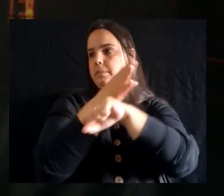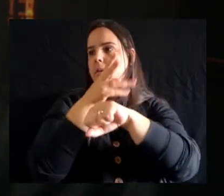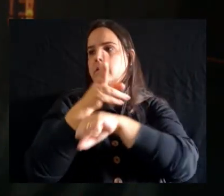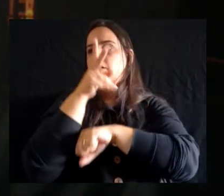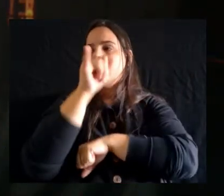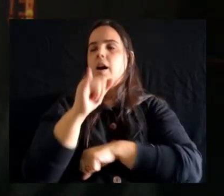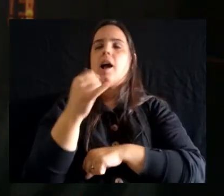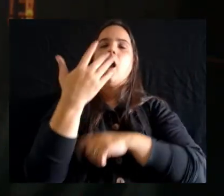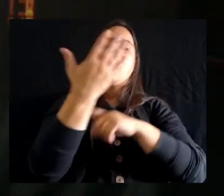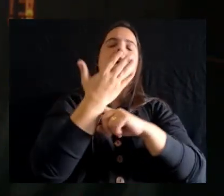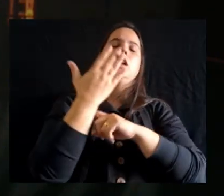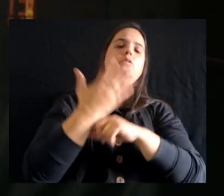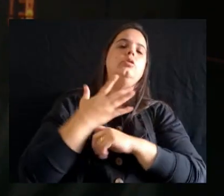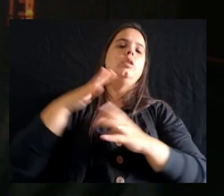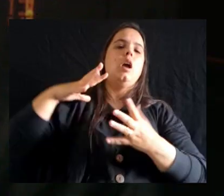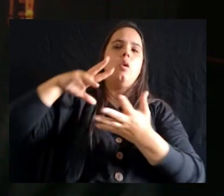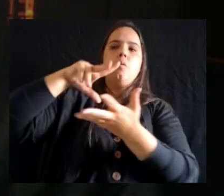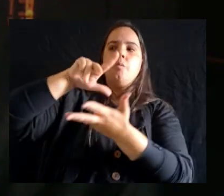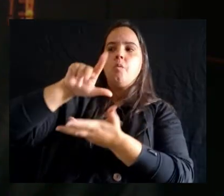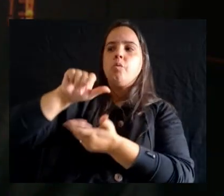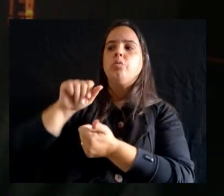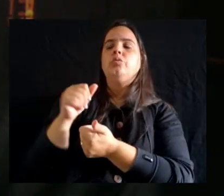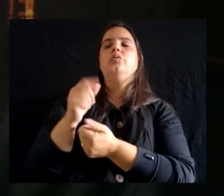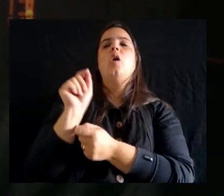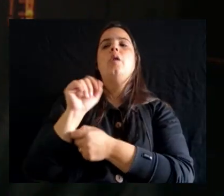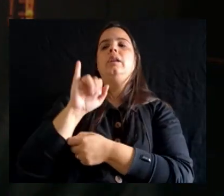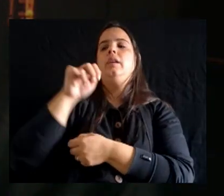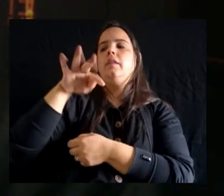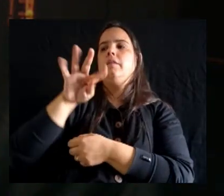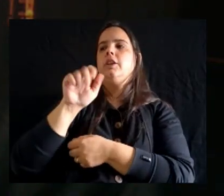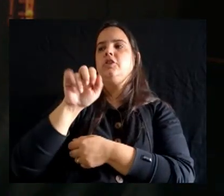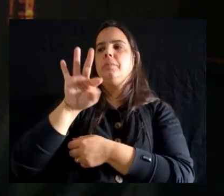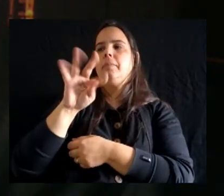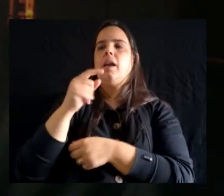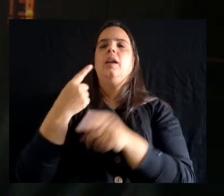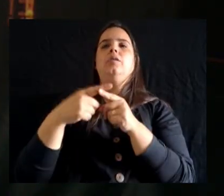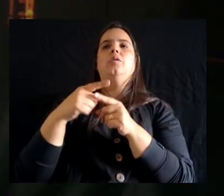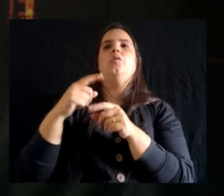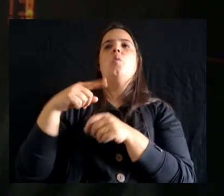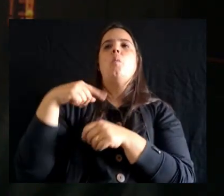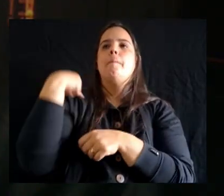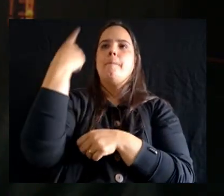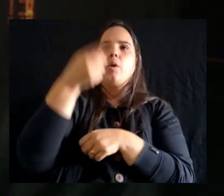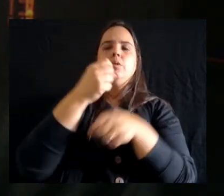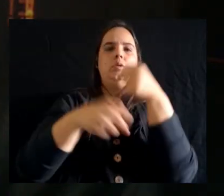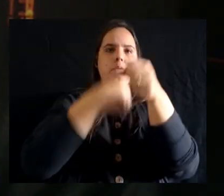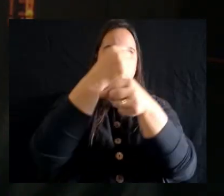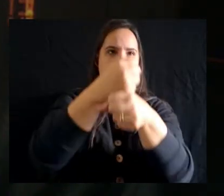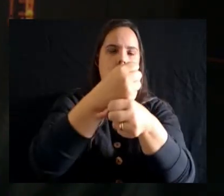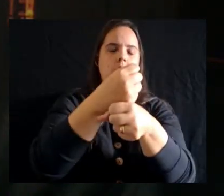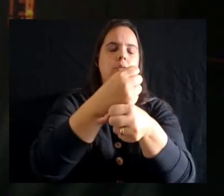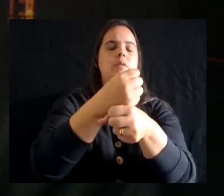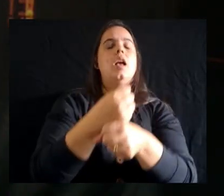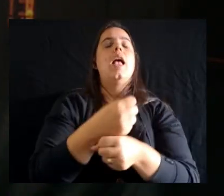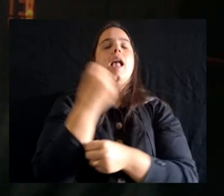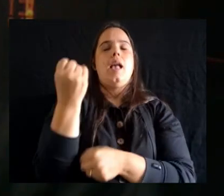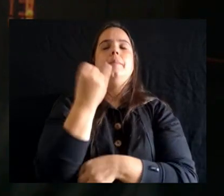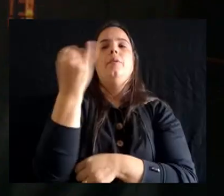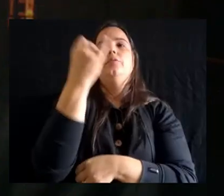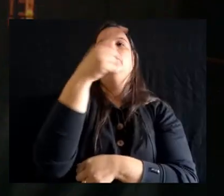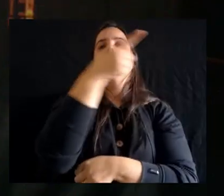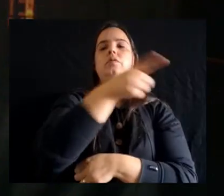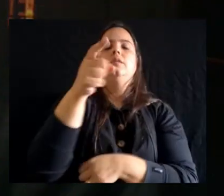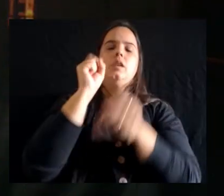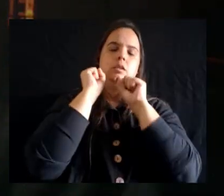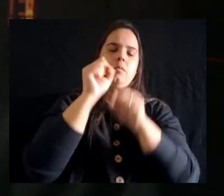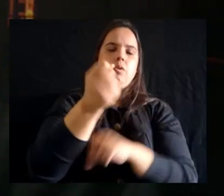investimentos públicos da cidade para o ano que vem. Então, por isso essa participação é importante. Você pode opinar, dar a sua sugestão,